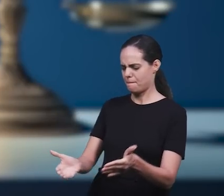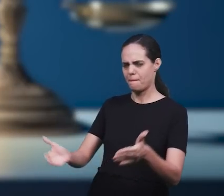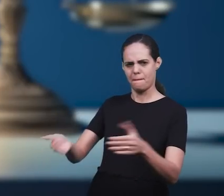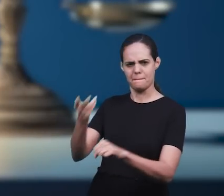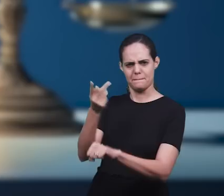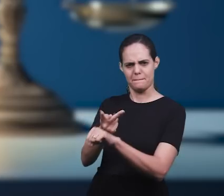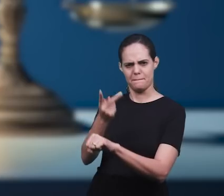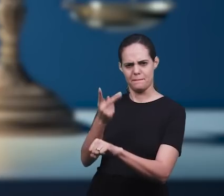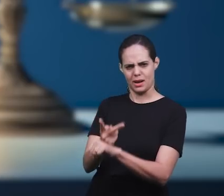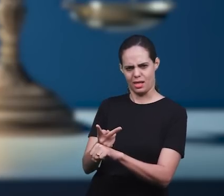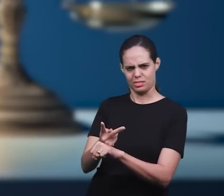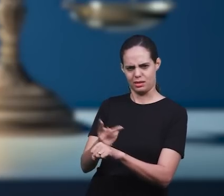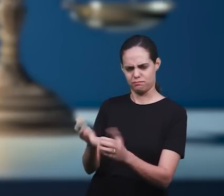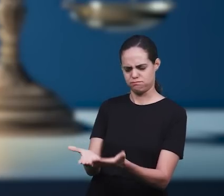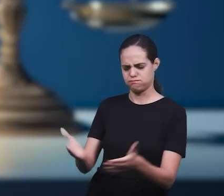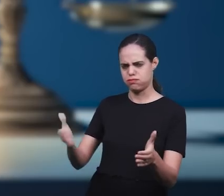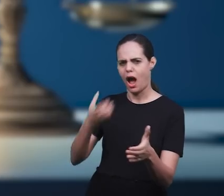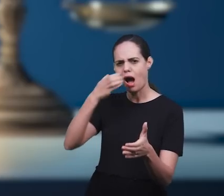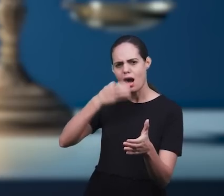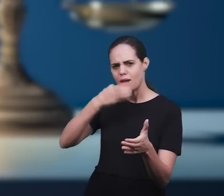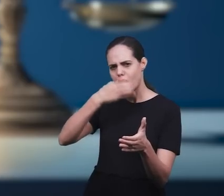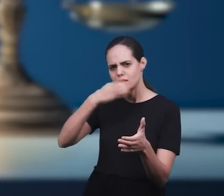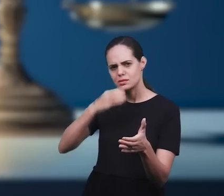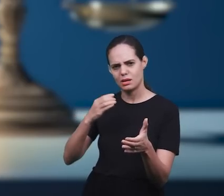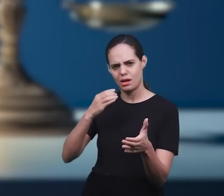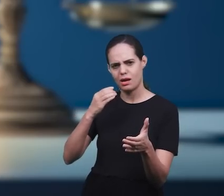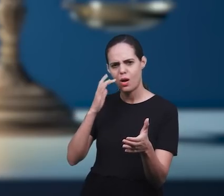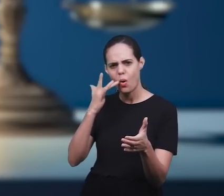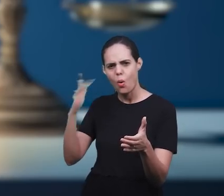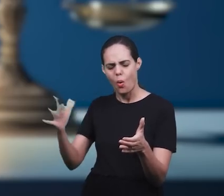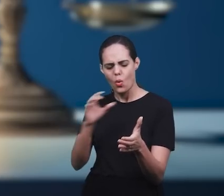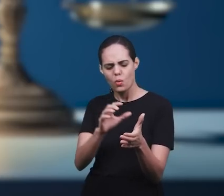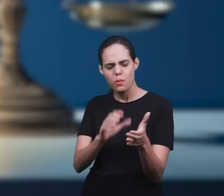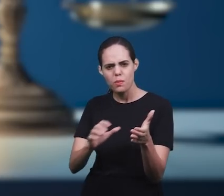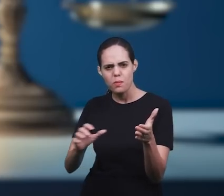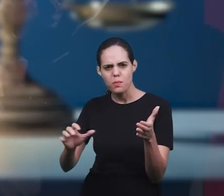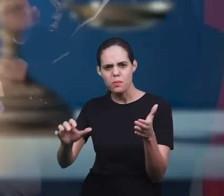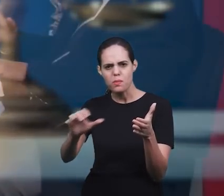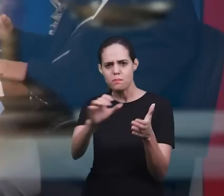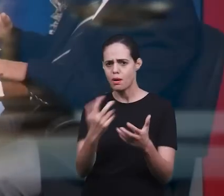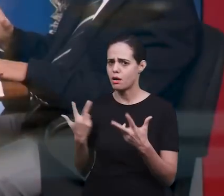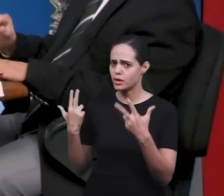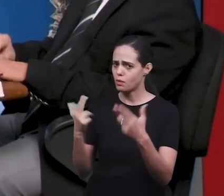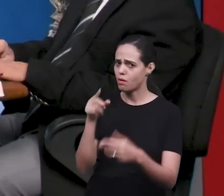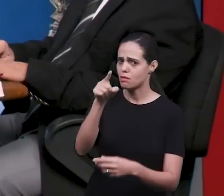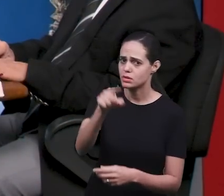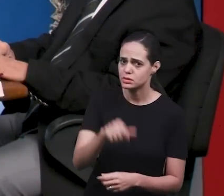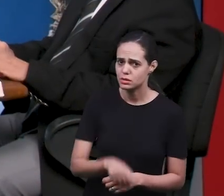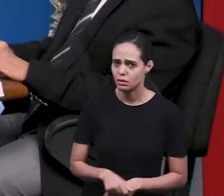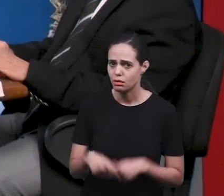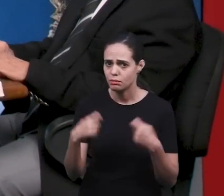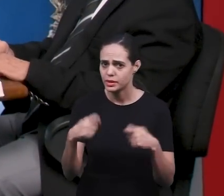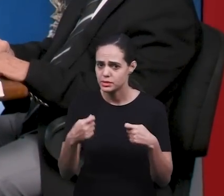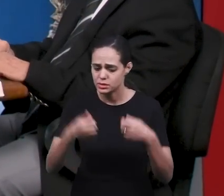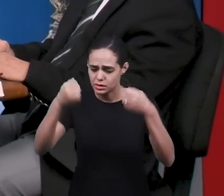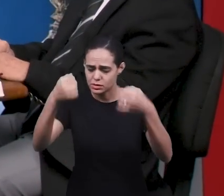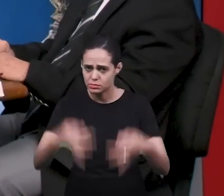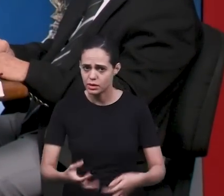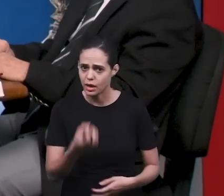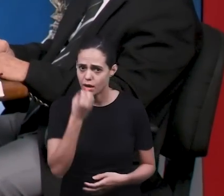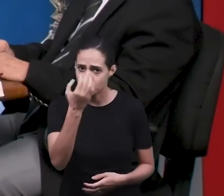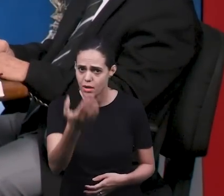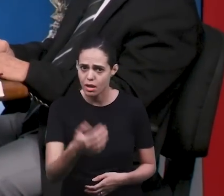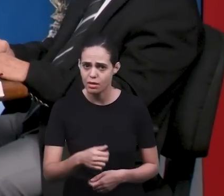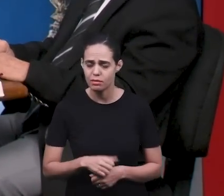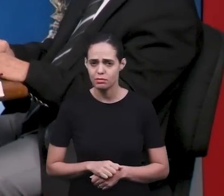de prata, assim é a palavra dita a seu tempo, né? E só o Senhor conhece o tempo. É verdade. Isso